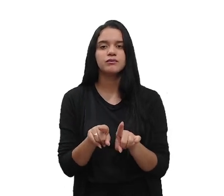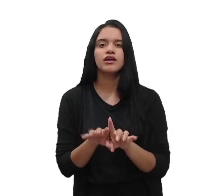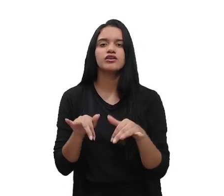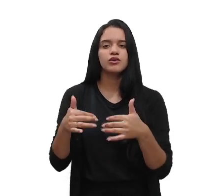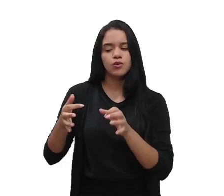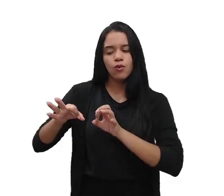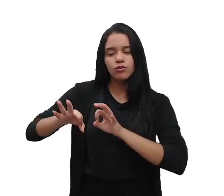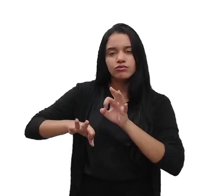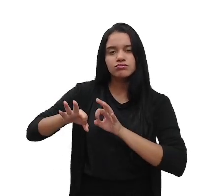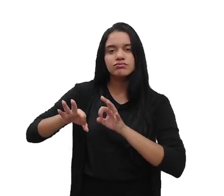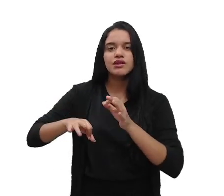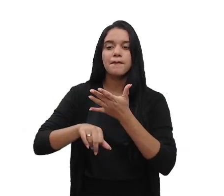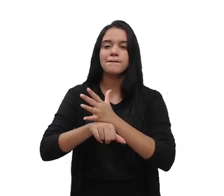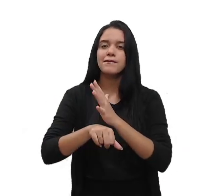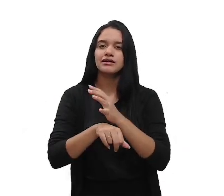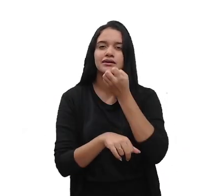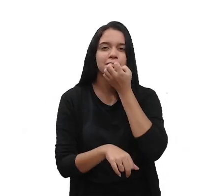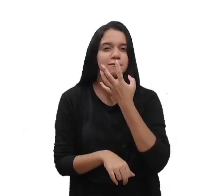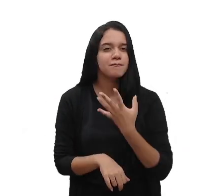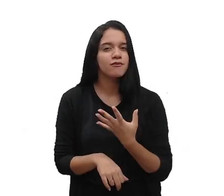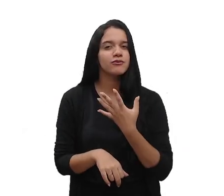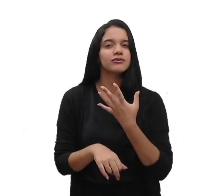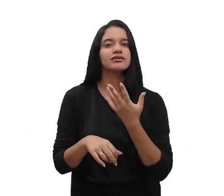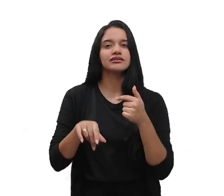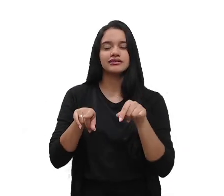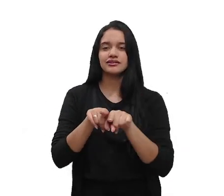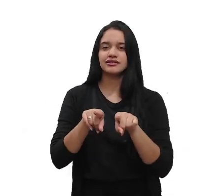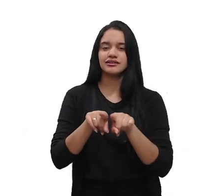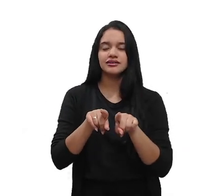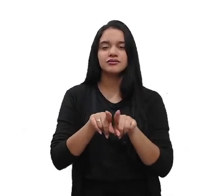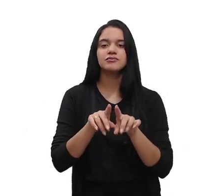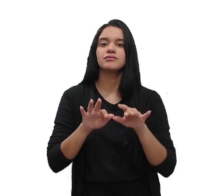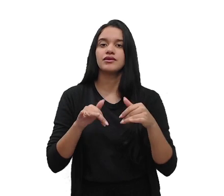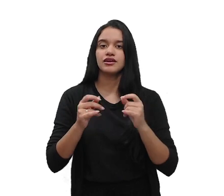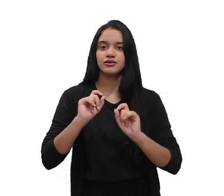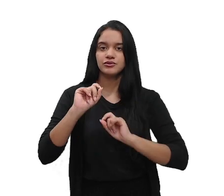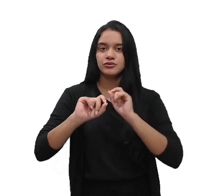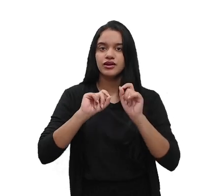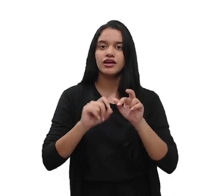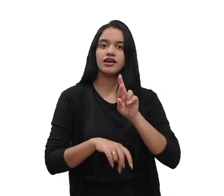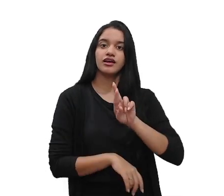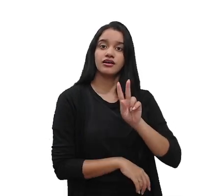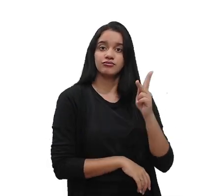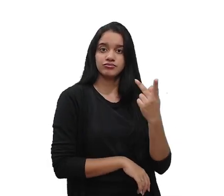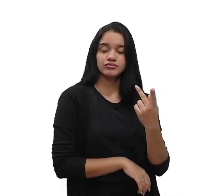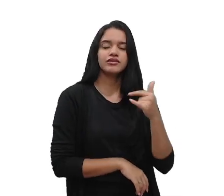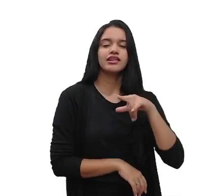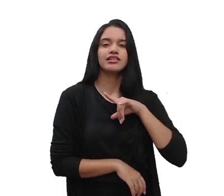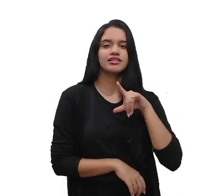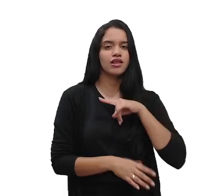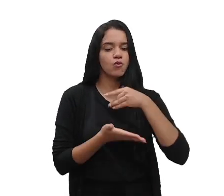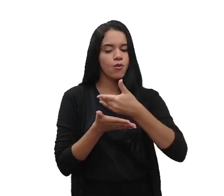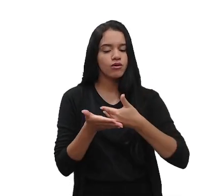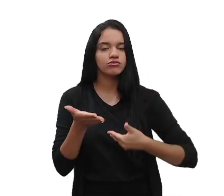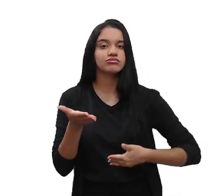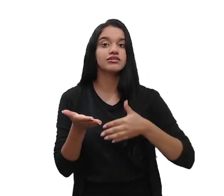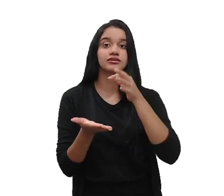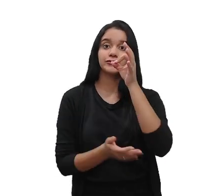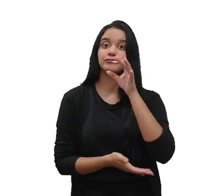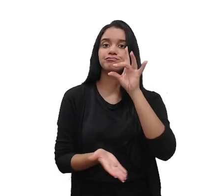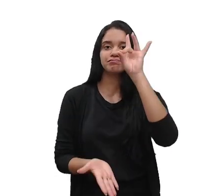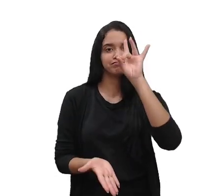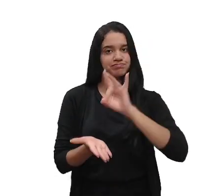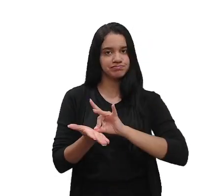alinhadas com as melhores práticas, né, de recursos humanos e de gestão de pessoas nas organizações, para a gente ter uma contratação efetiva, né,